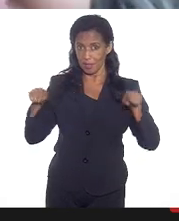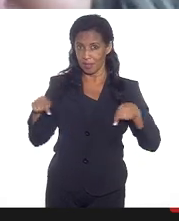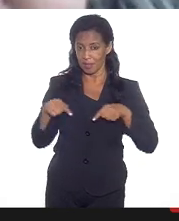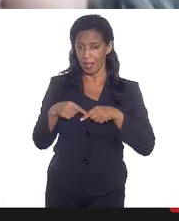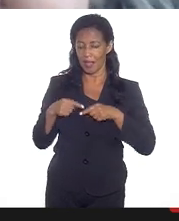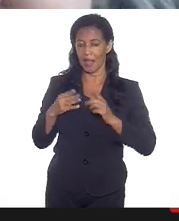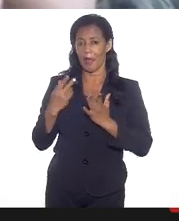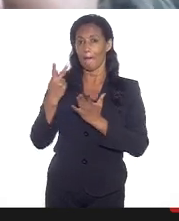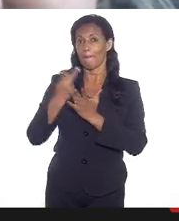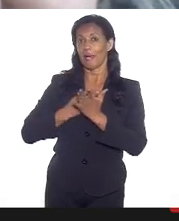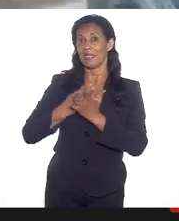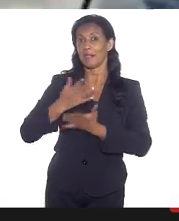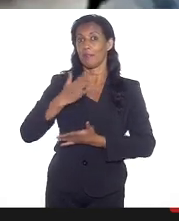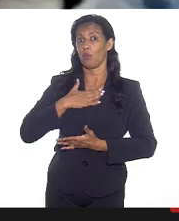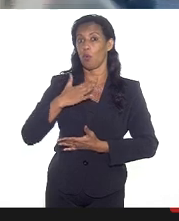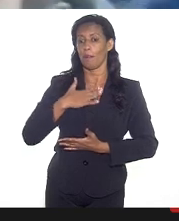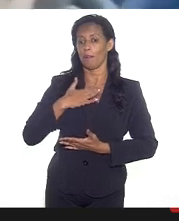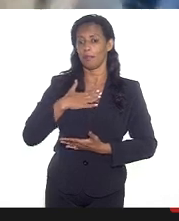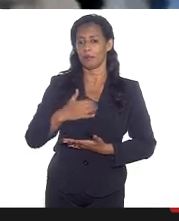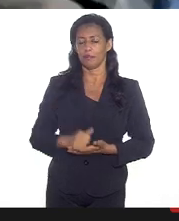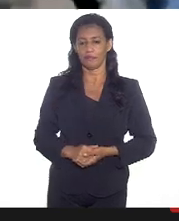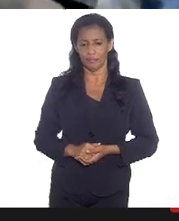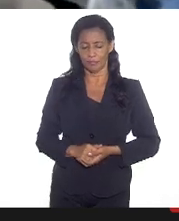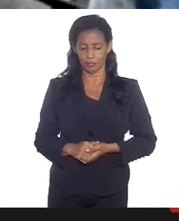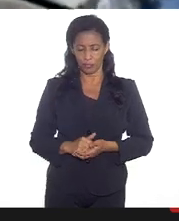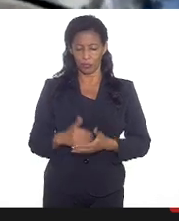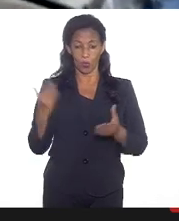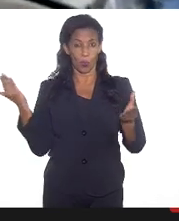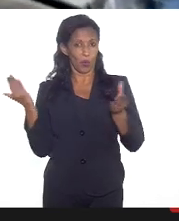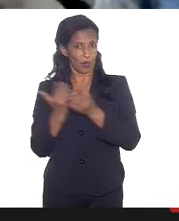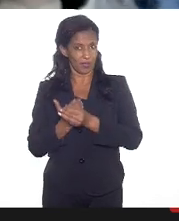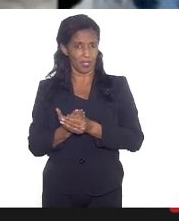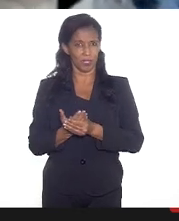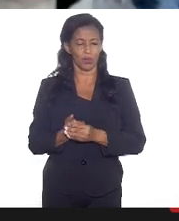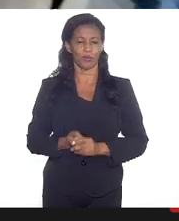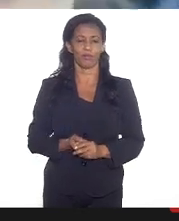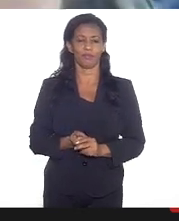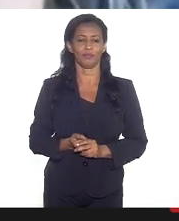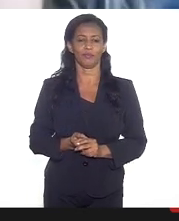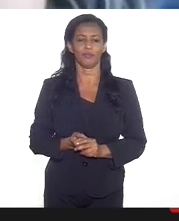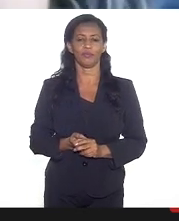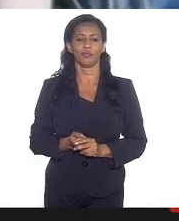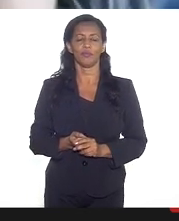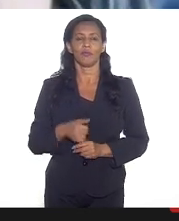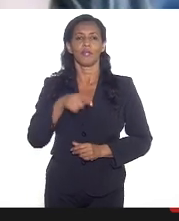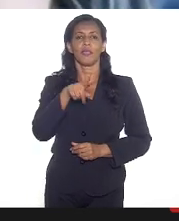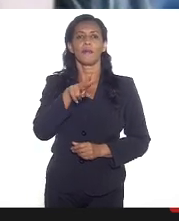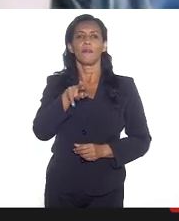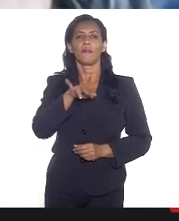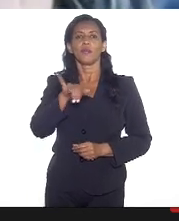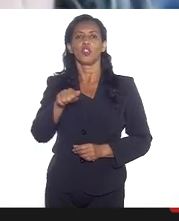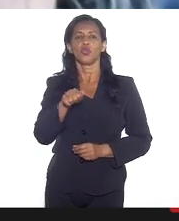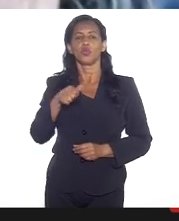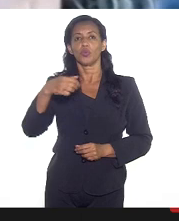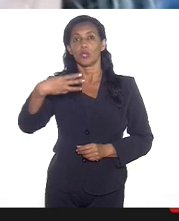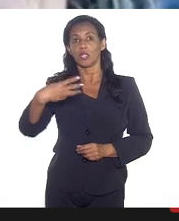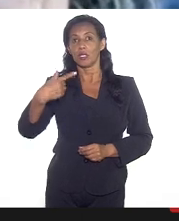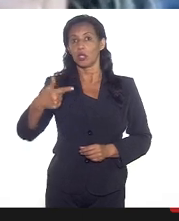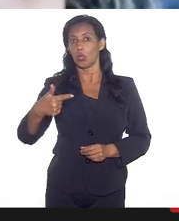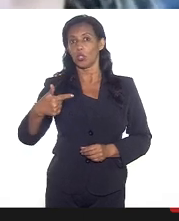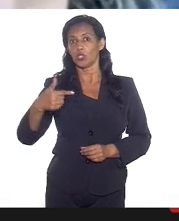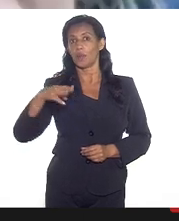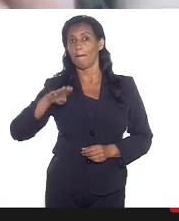dado parecer por mim, um processo tem um prejuízo de 32 bilhões de